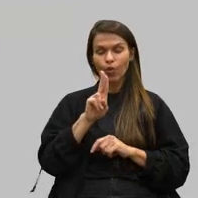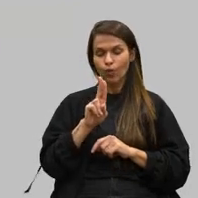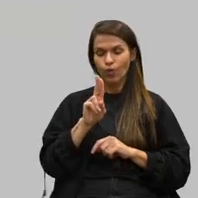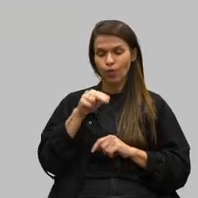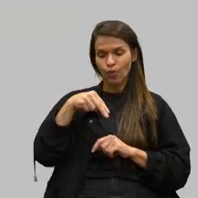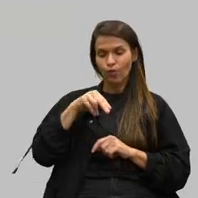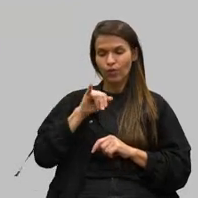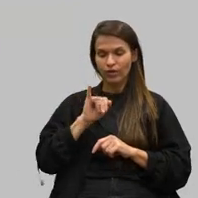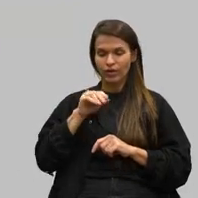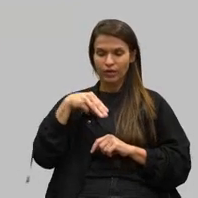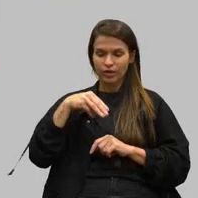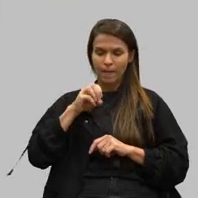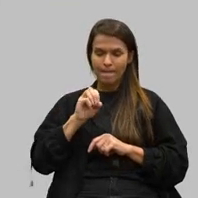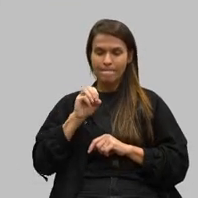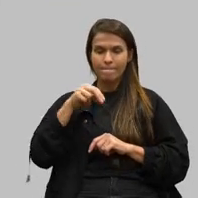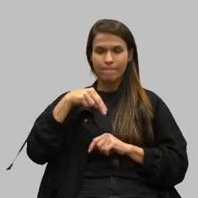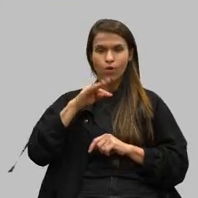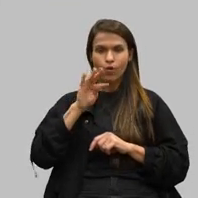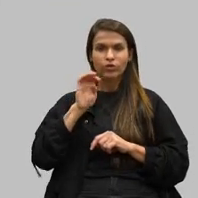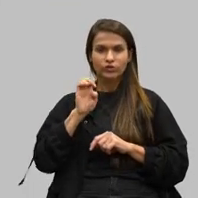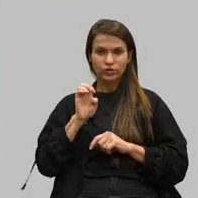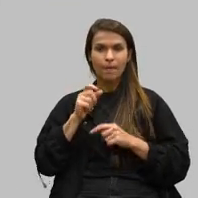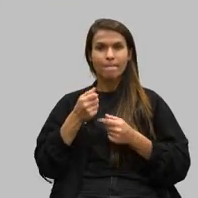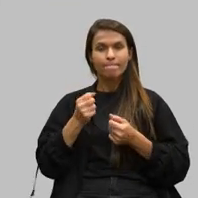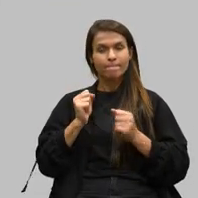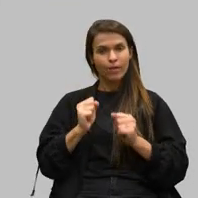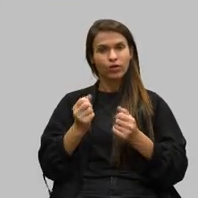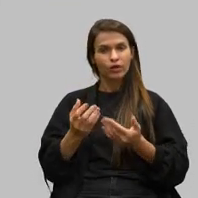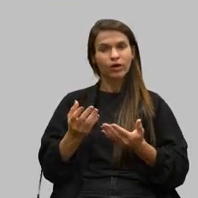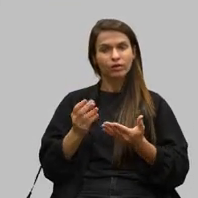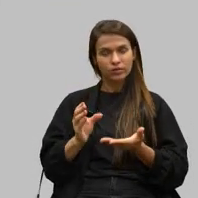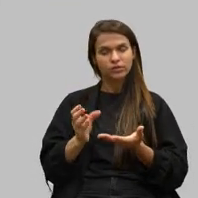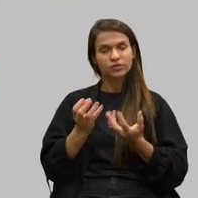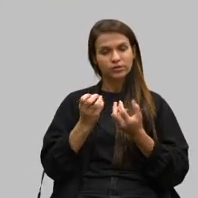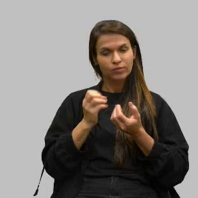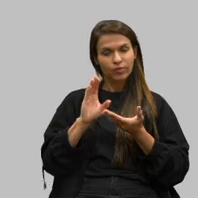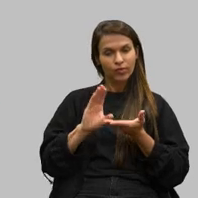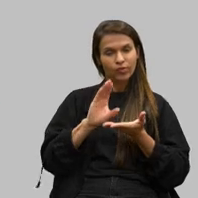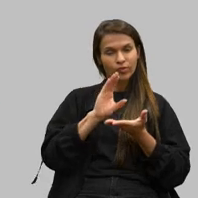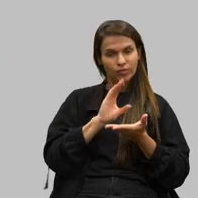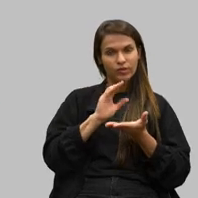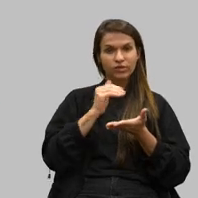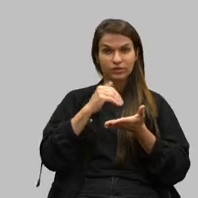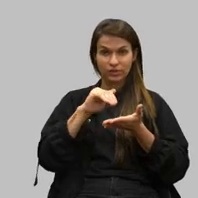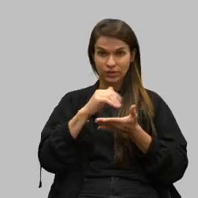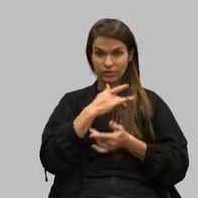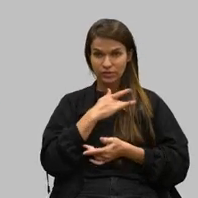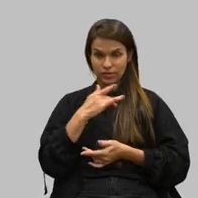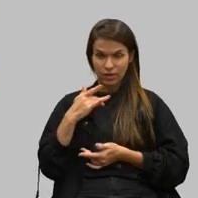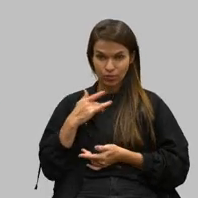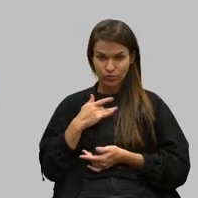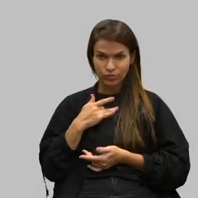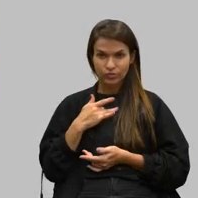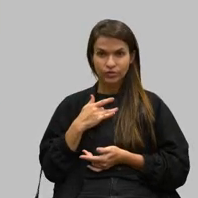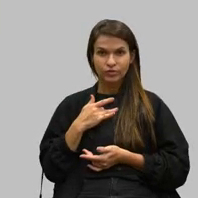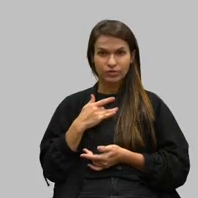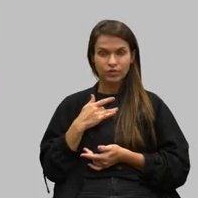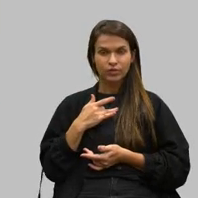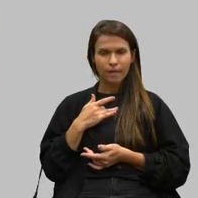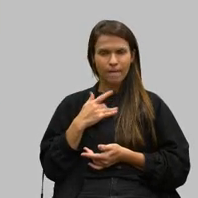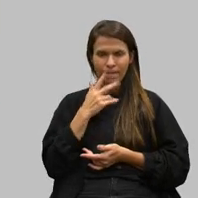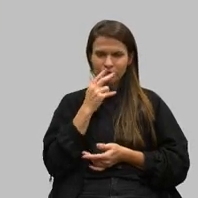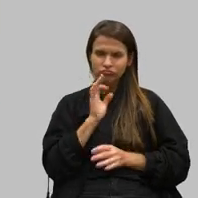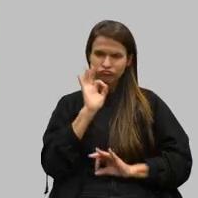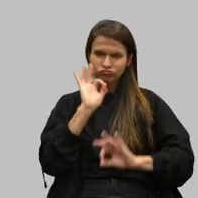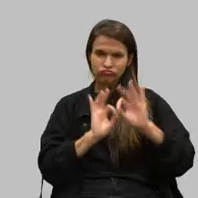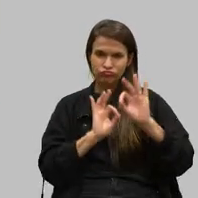possa receber recursos da Secretaria de Estado da Saúde. Parece arrumar um jeito